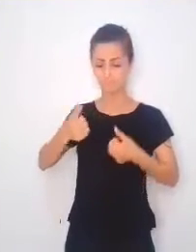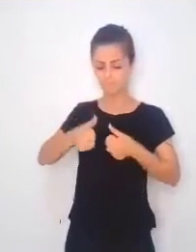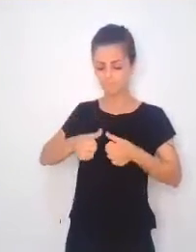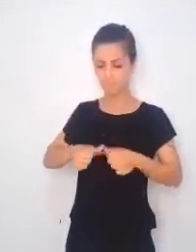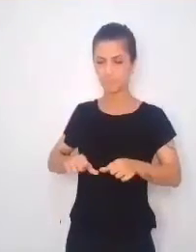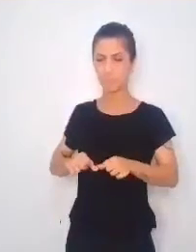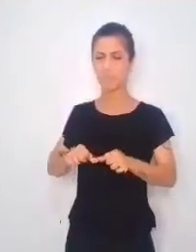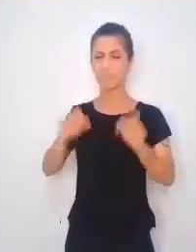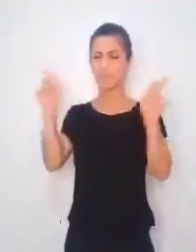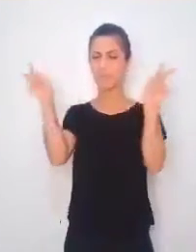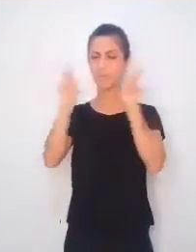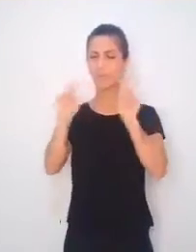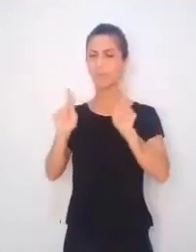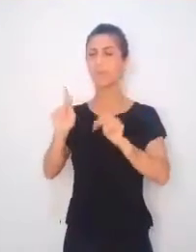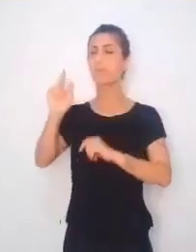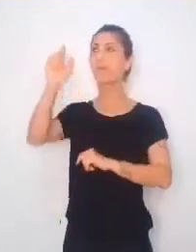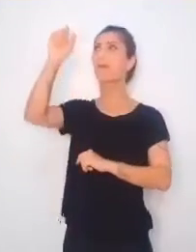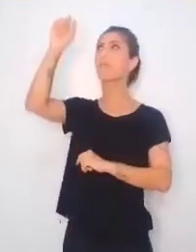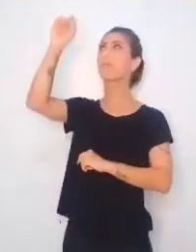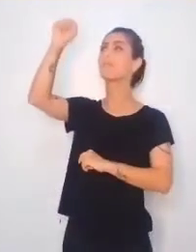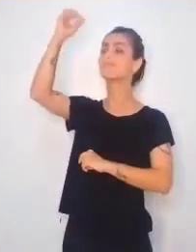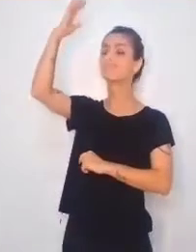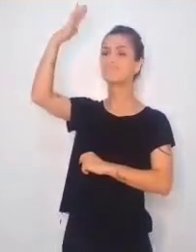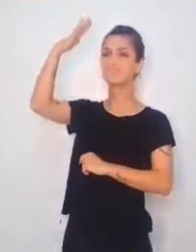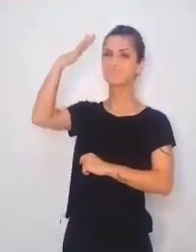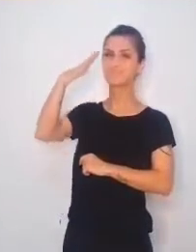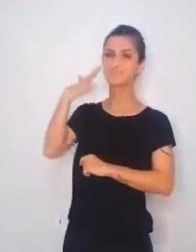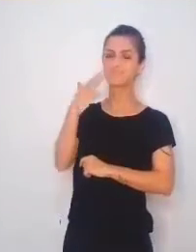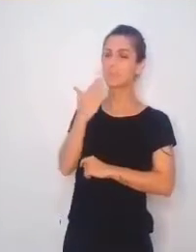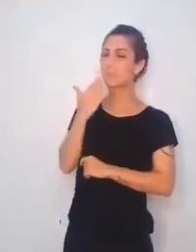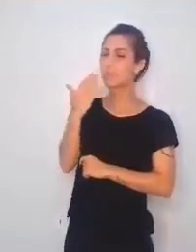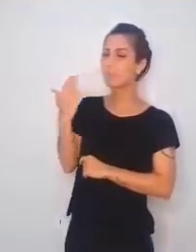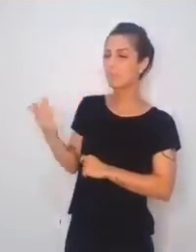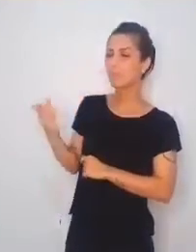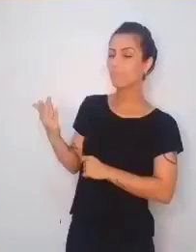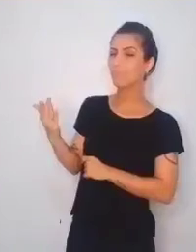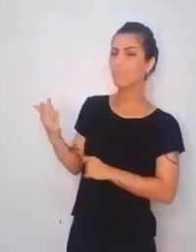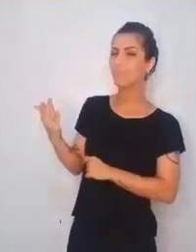Eu estou na paz e já peço pro meu irmão.